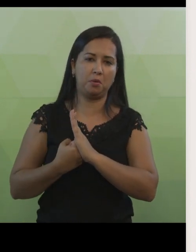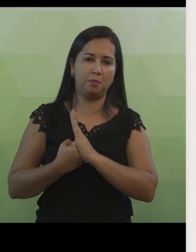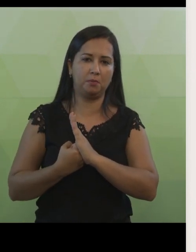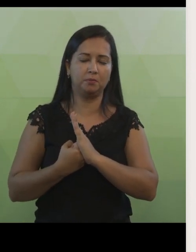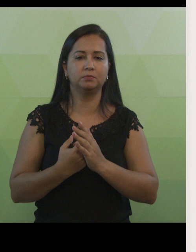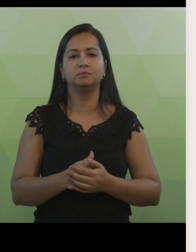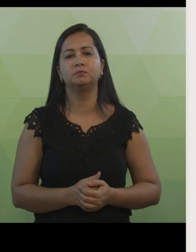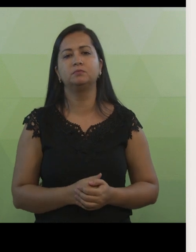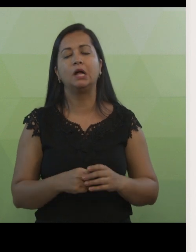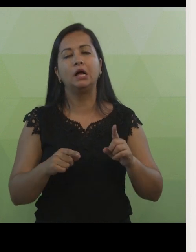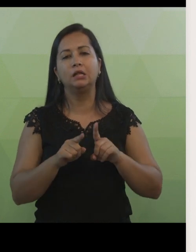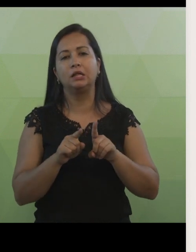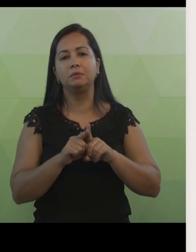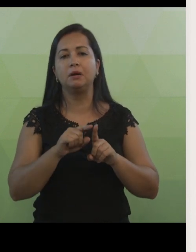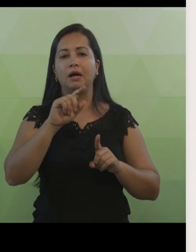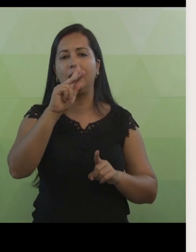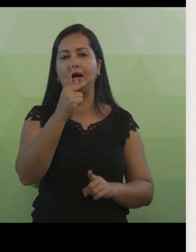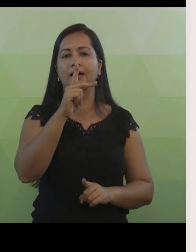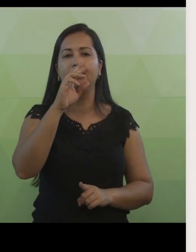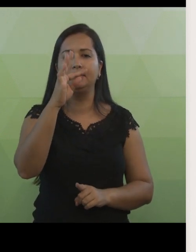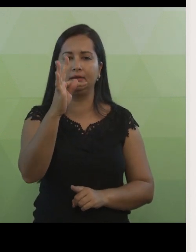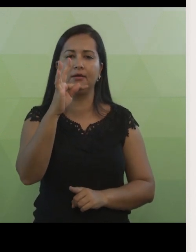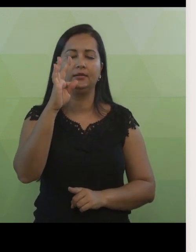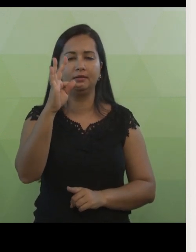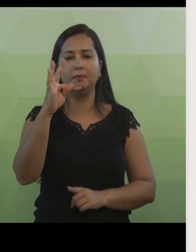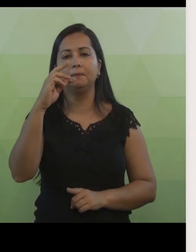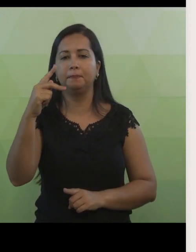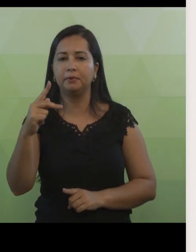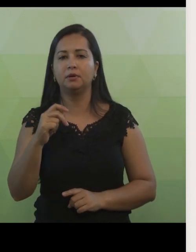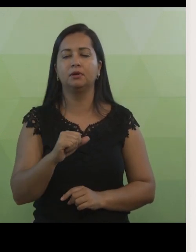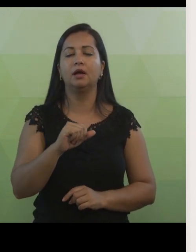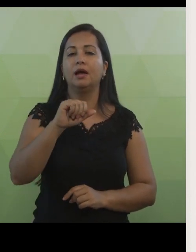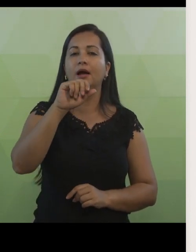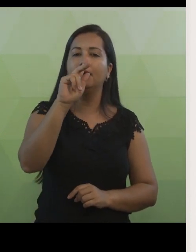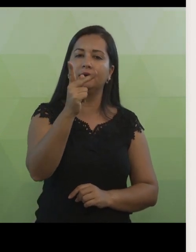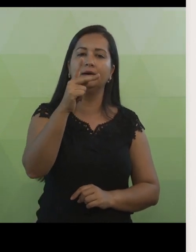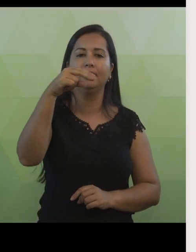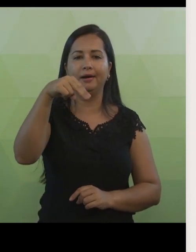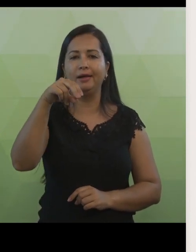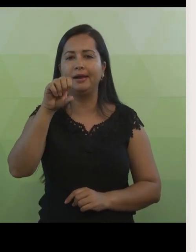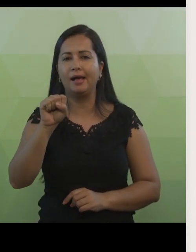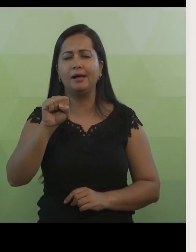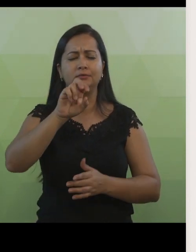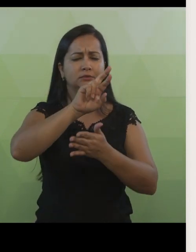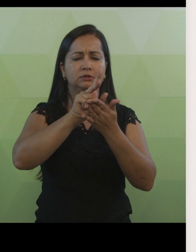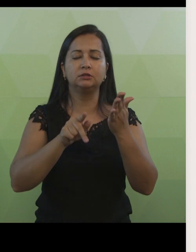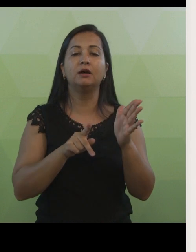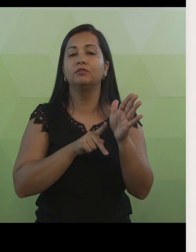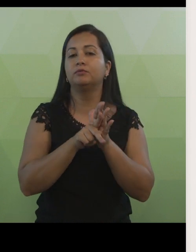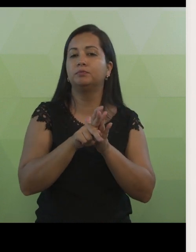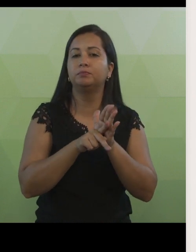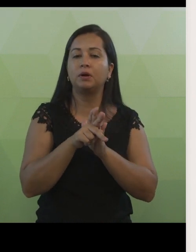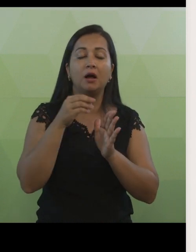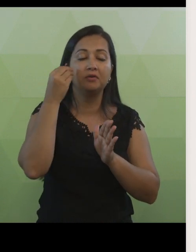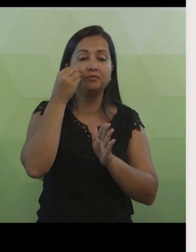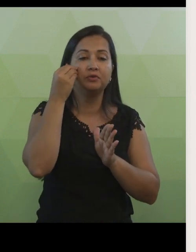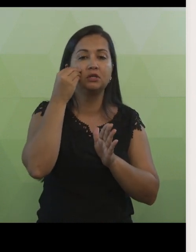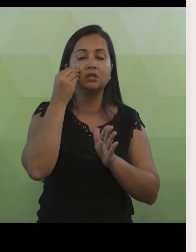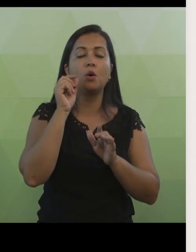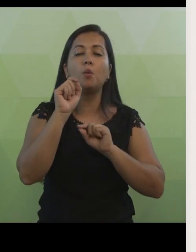proxy. E outros detalhes, a gente pode ver DNS, HTTP, vários outros protocolos da camada de aplicação, eu consigo